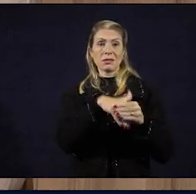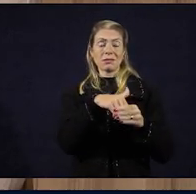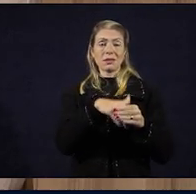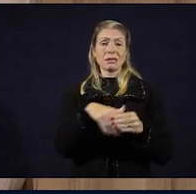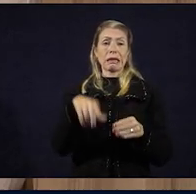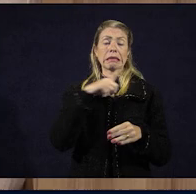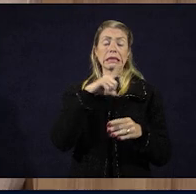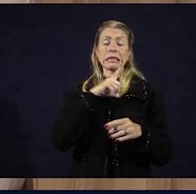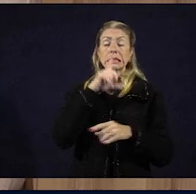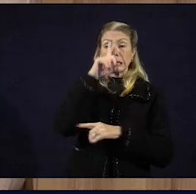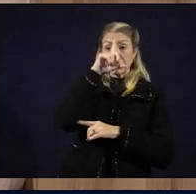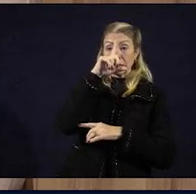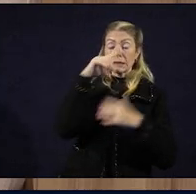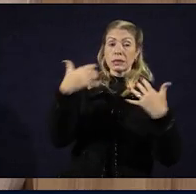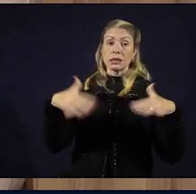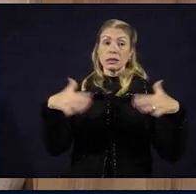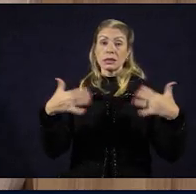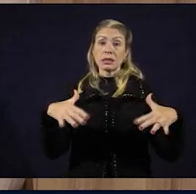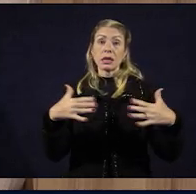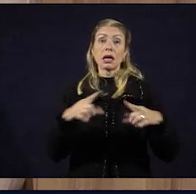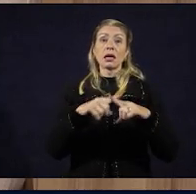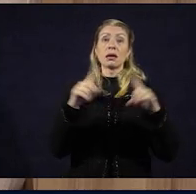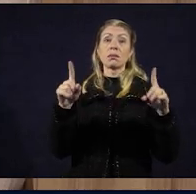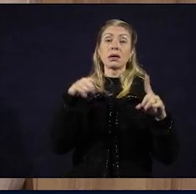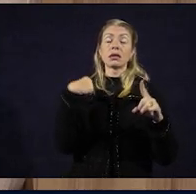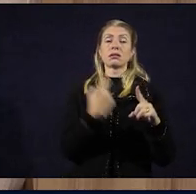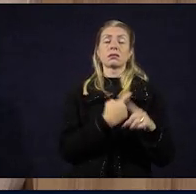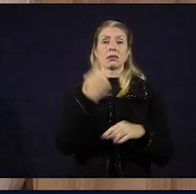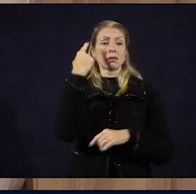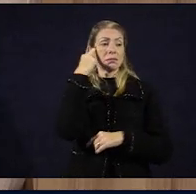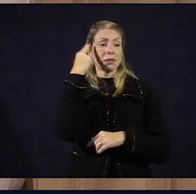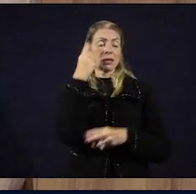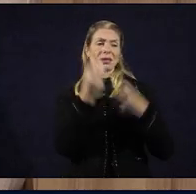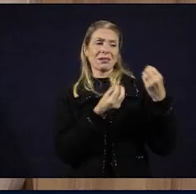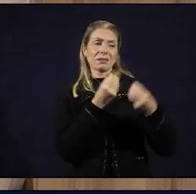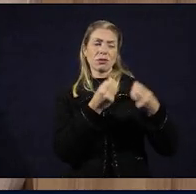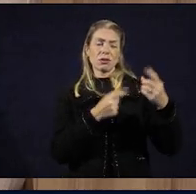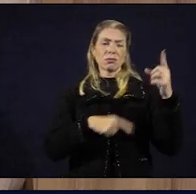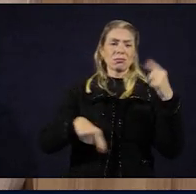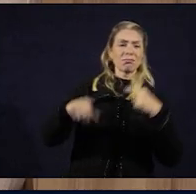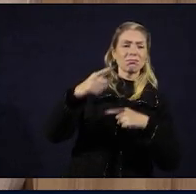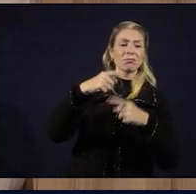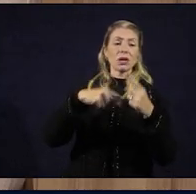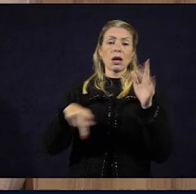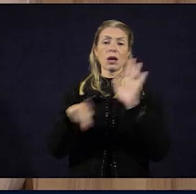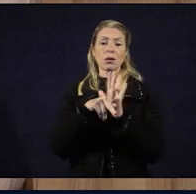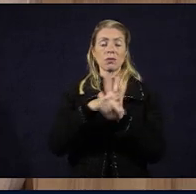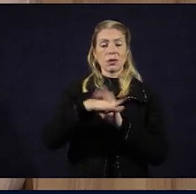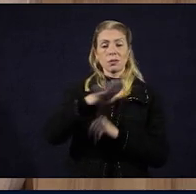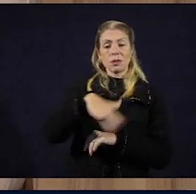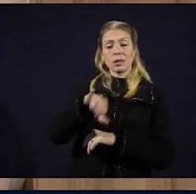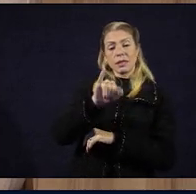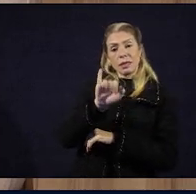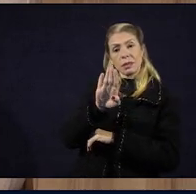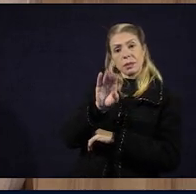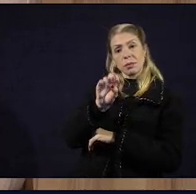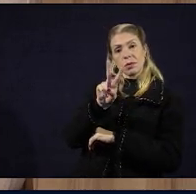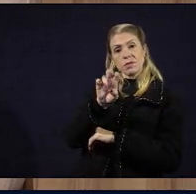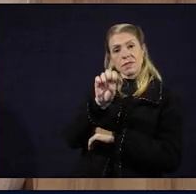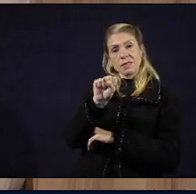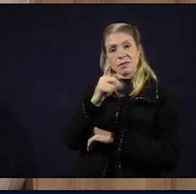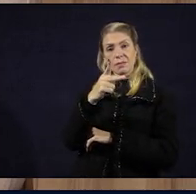alta e no entanto dessa vez quando a gente olha a volatilidade por exemplo dos retornos do Ibovespa eles estão até abaixo